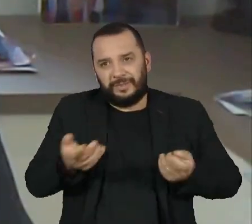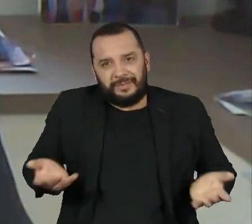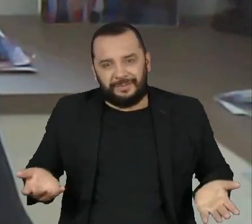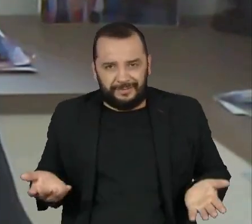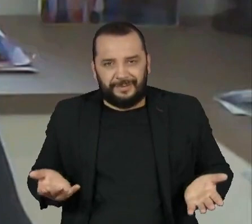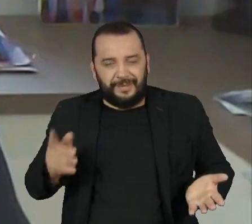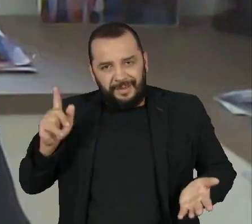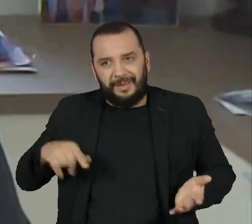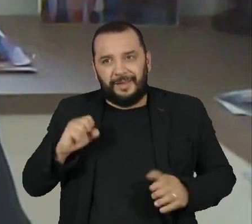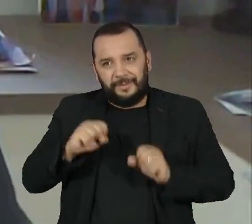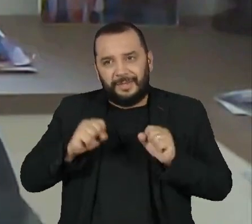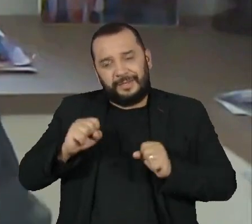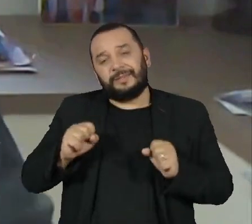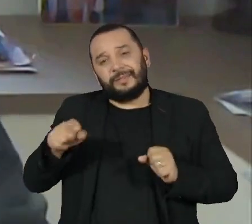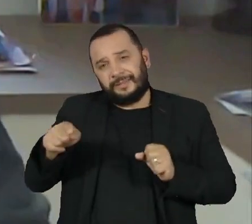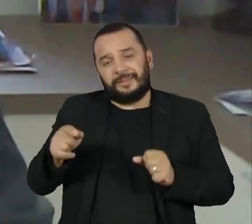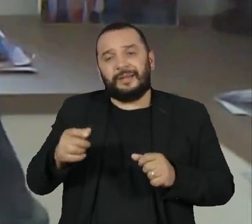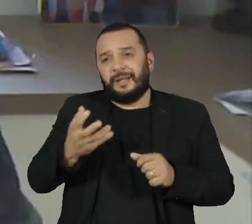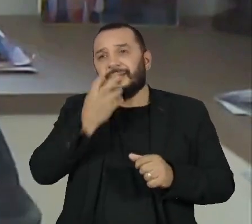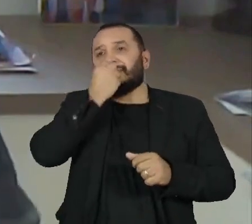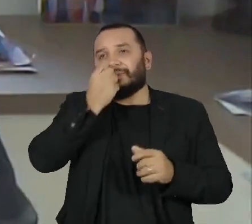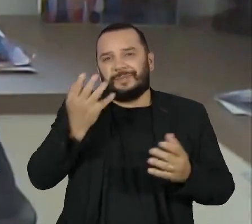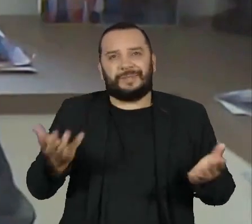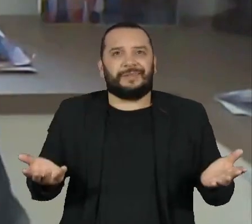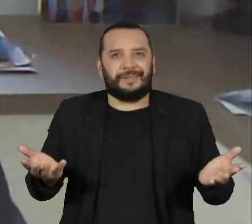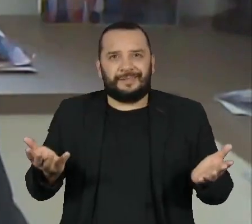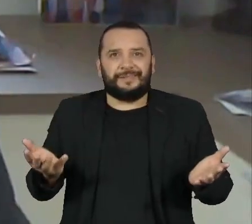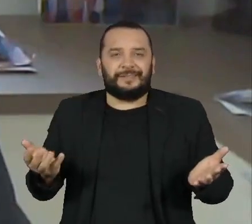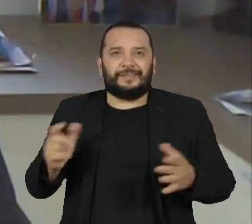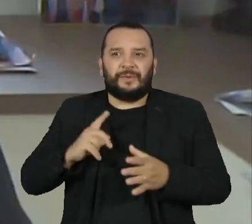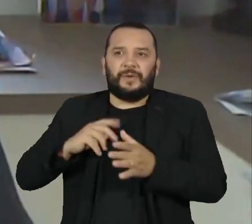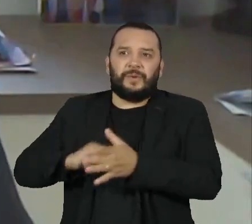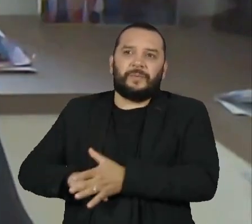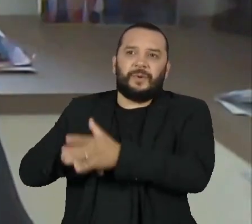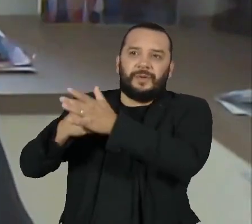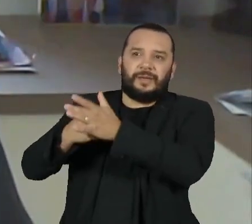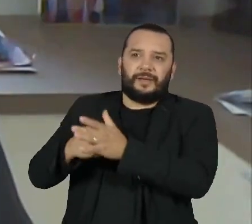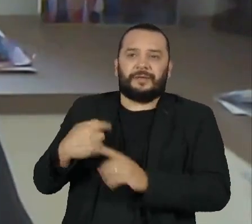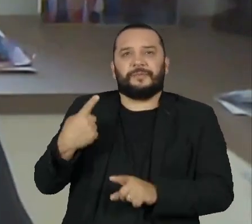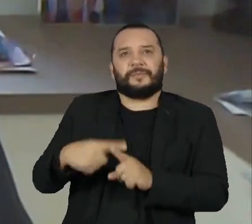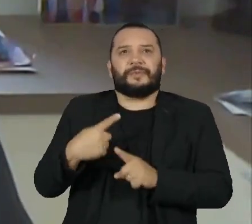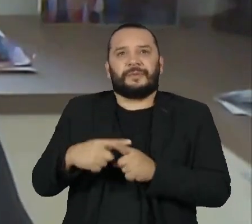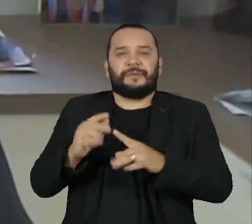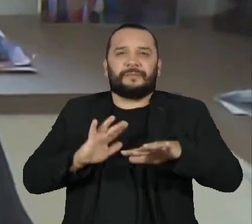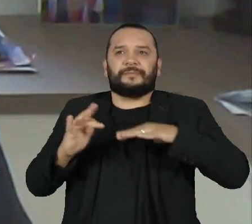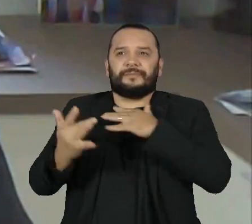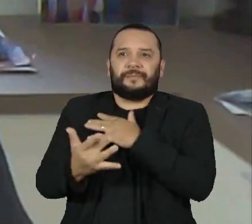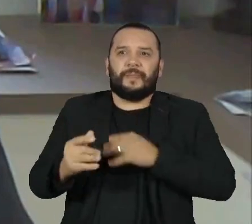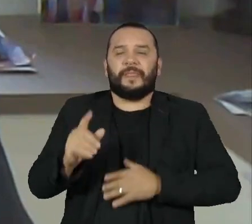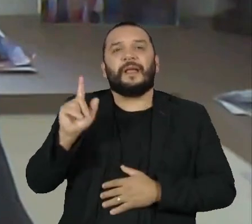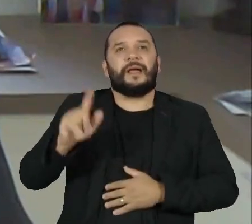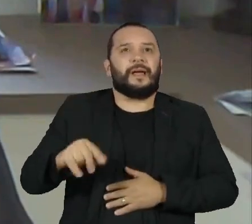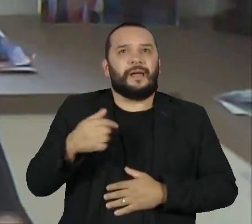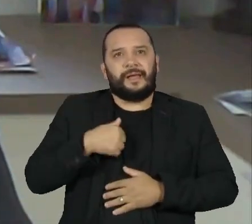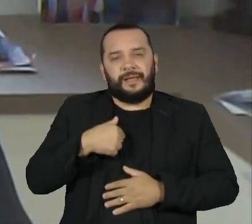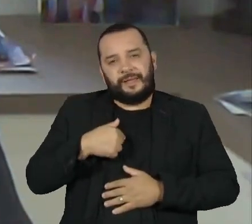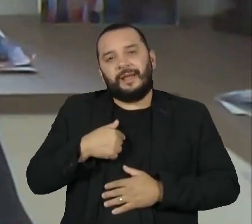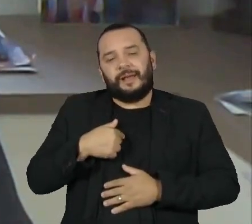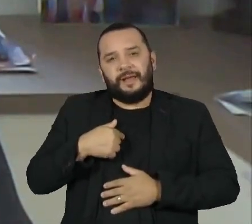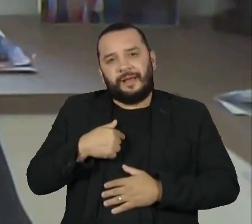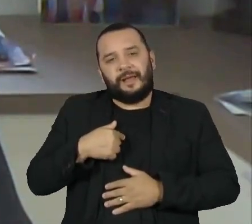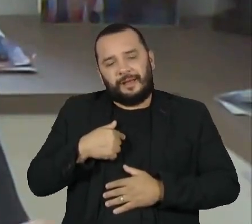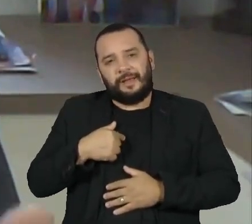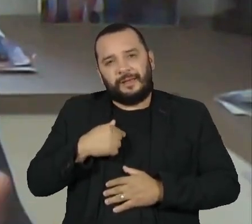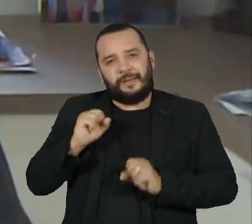feita de uma maneira escamoteada, porque simplesmente eu bloqueio, como essas mídias são, na verdade, frutos de um contrato